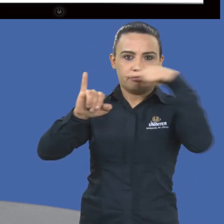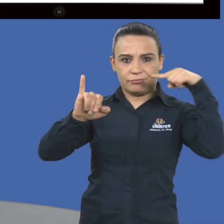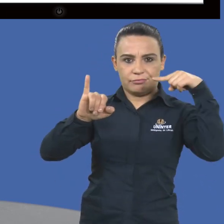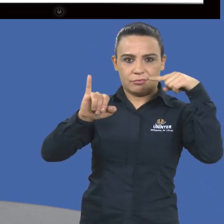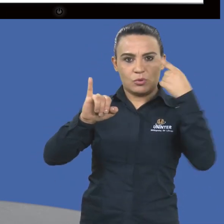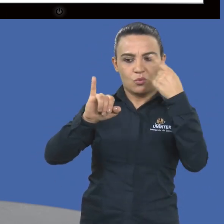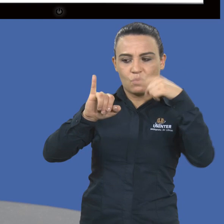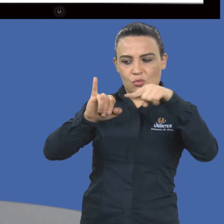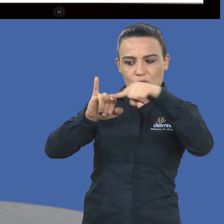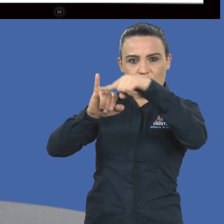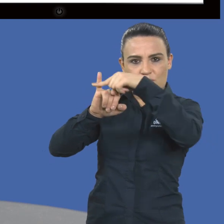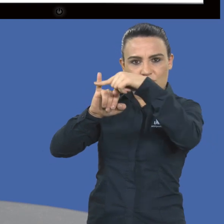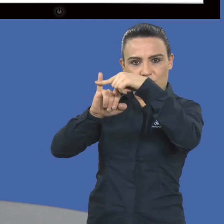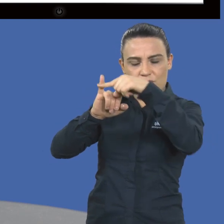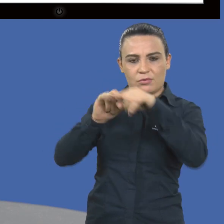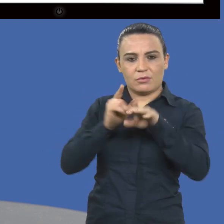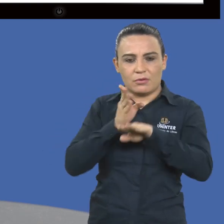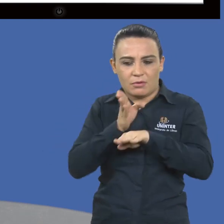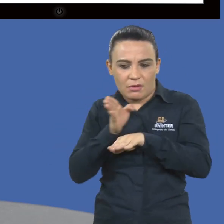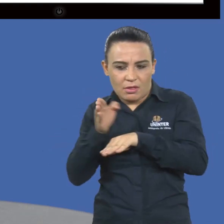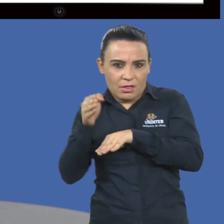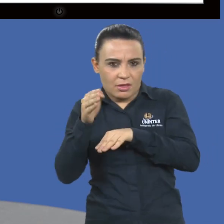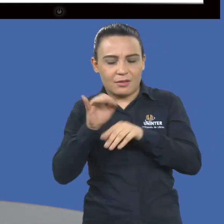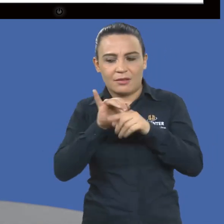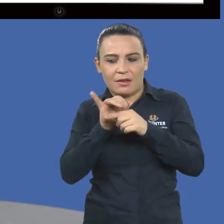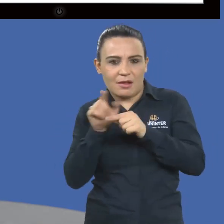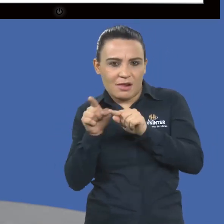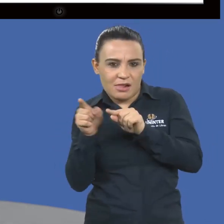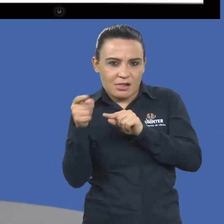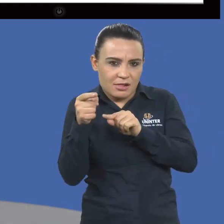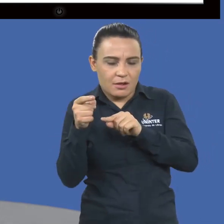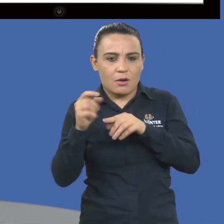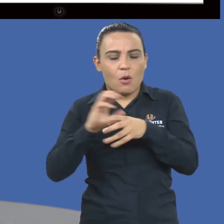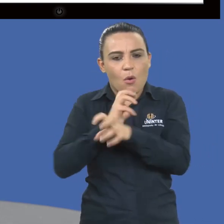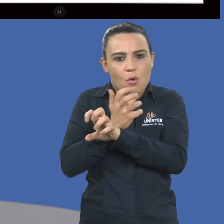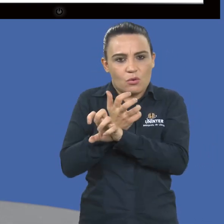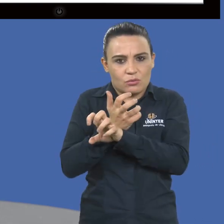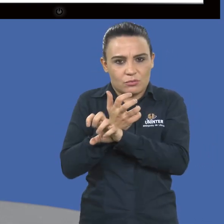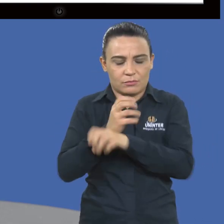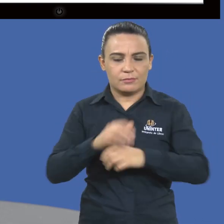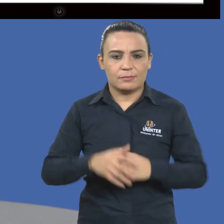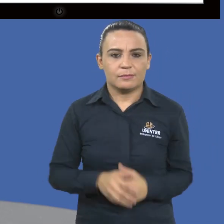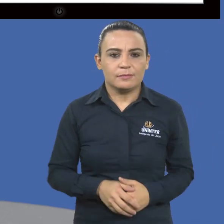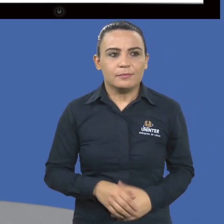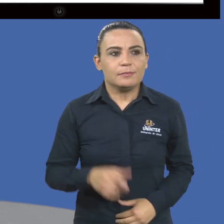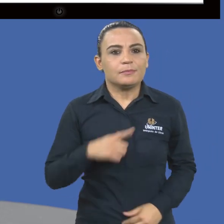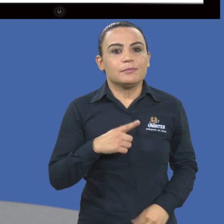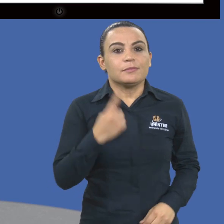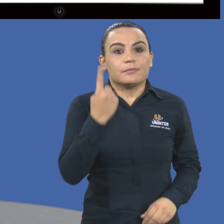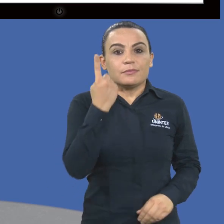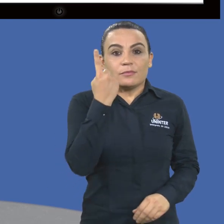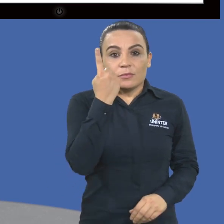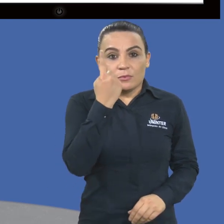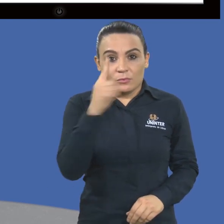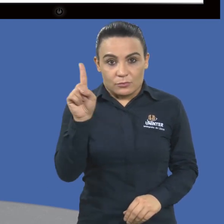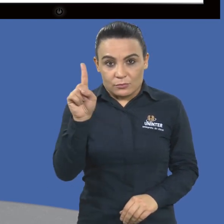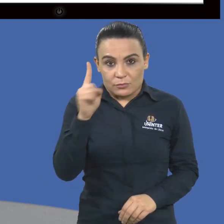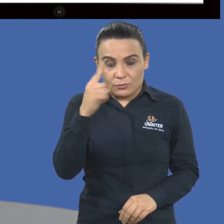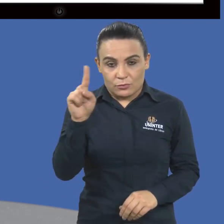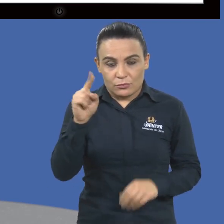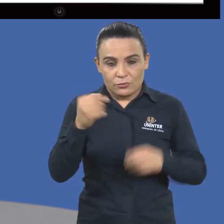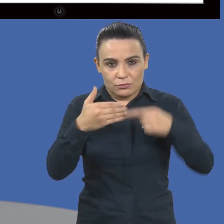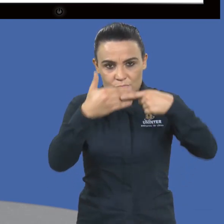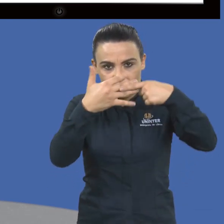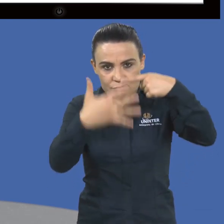falange média e da clinodactilia leva isso a esse achado, né? E,